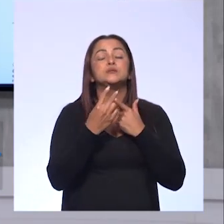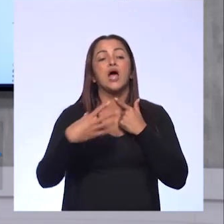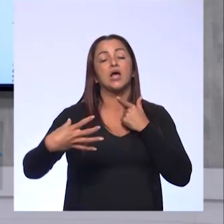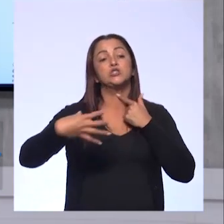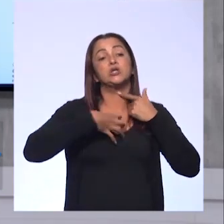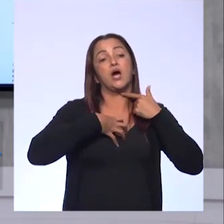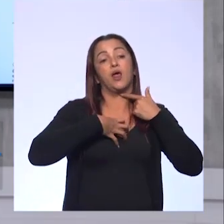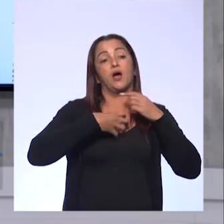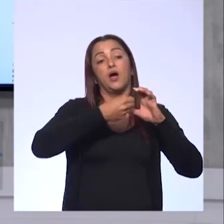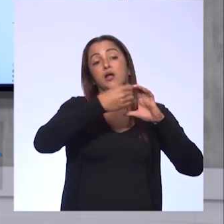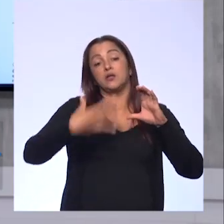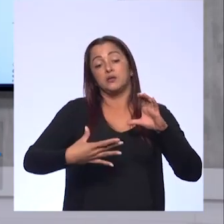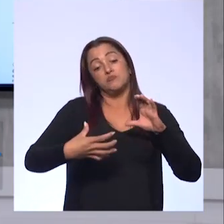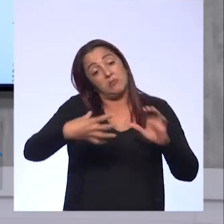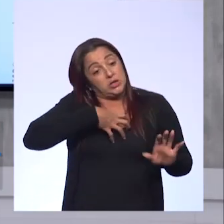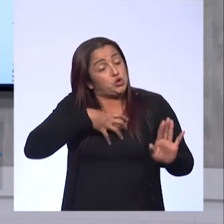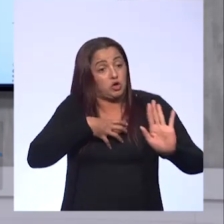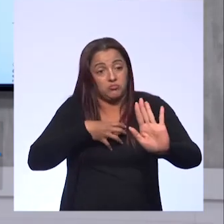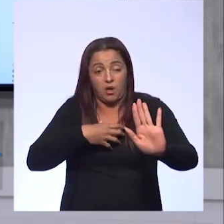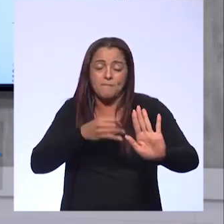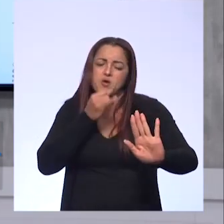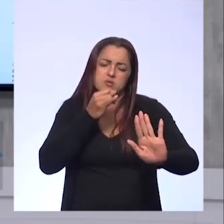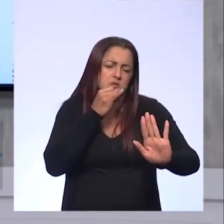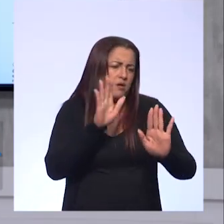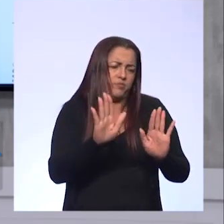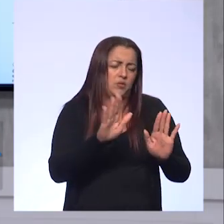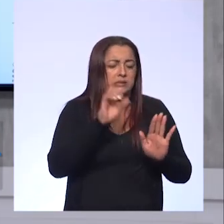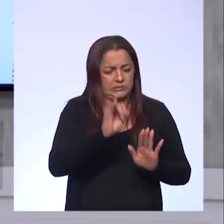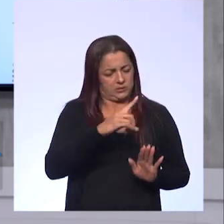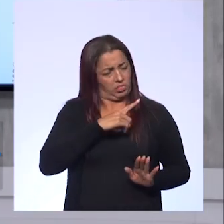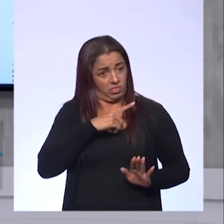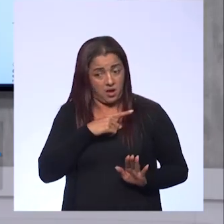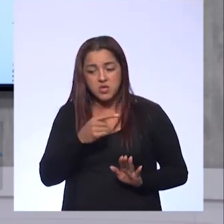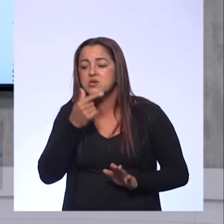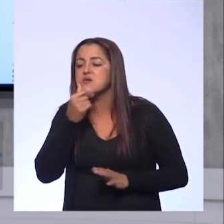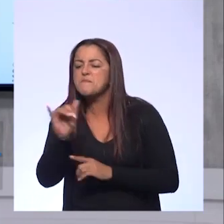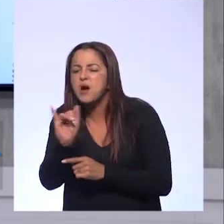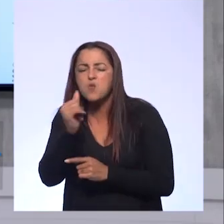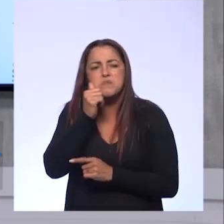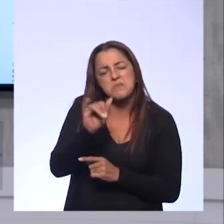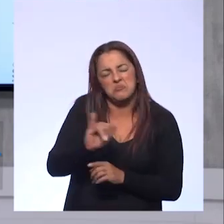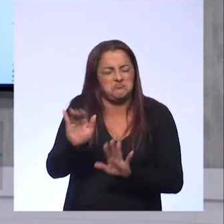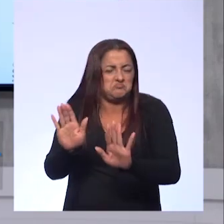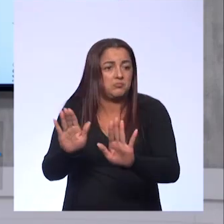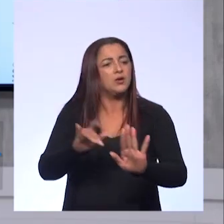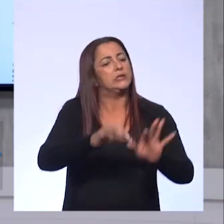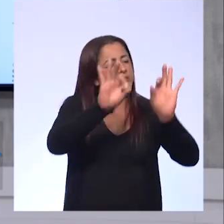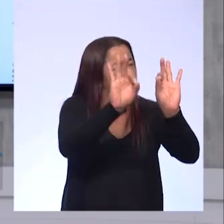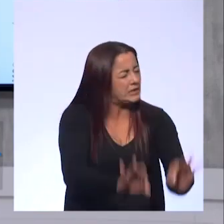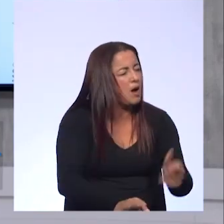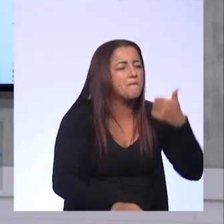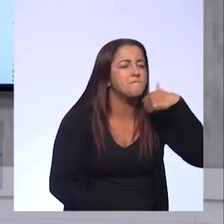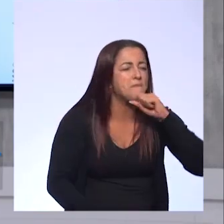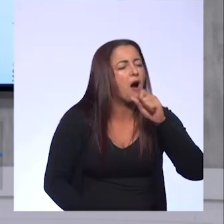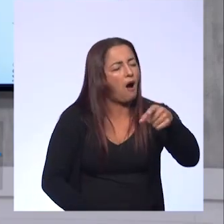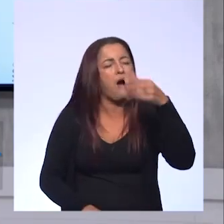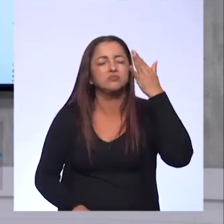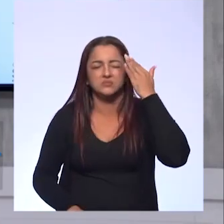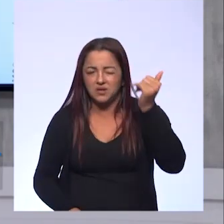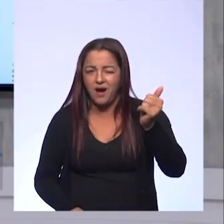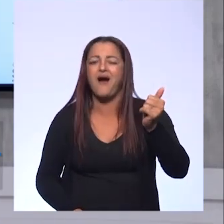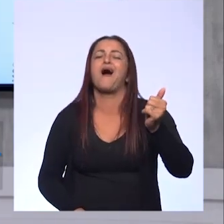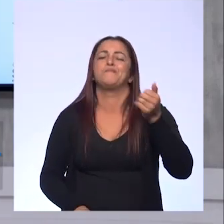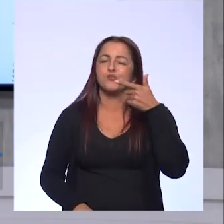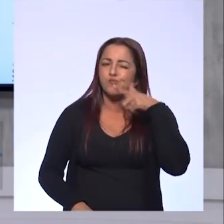característica a sua voz é característica por exemplo quem tem irmão com certeza Sua mãe consegue saber sua mãe seu pai